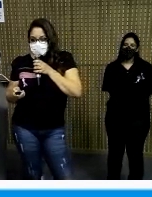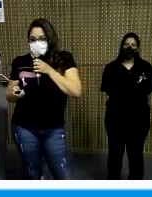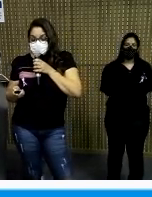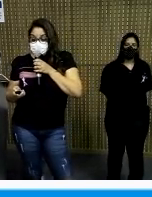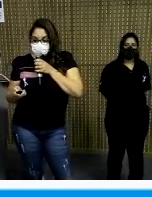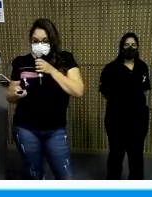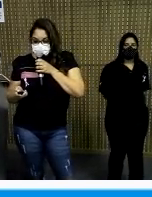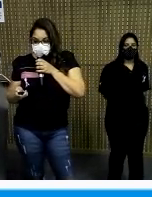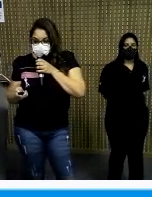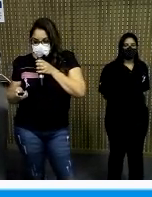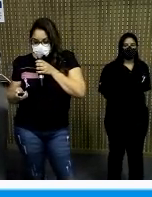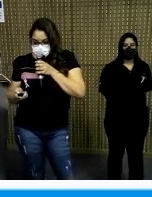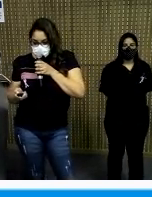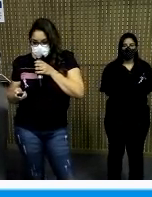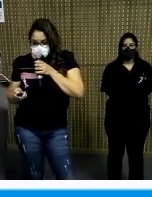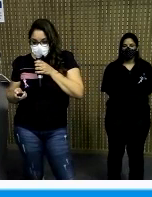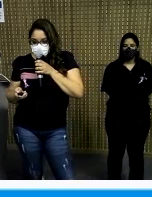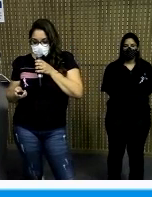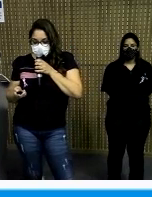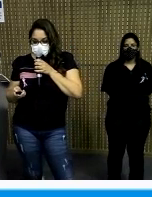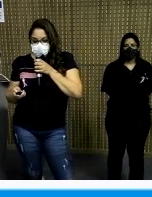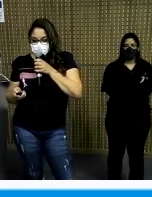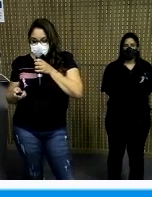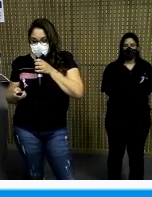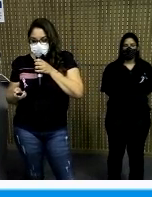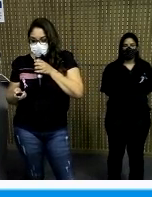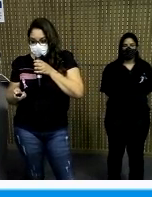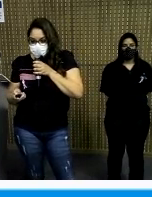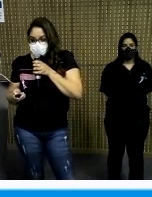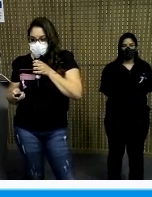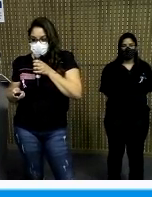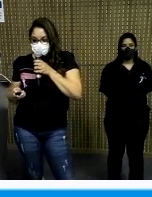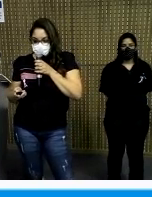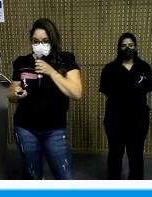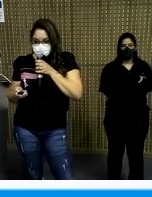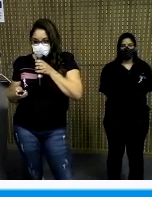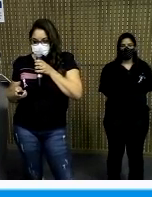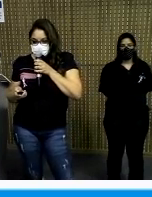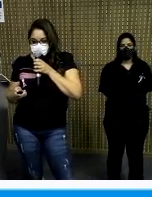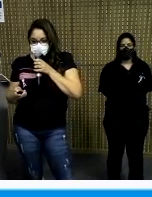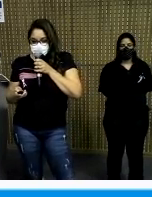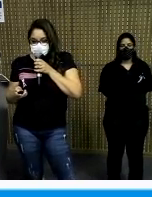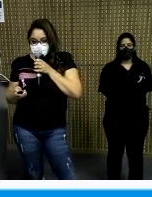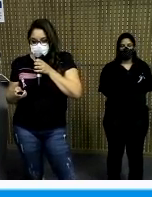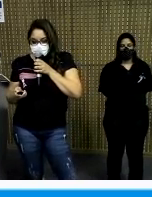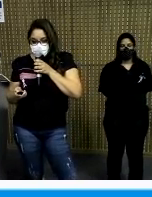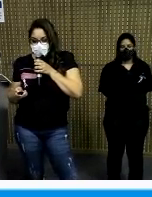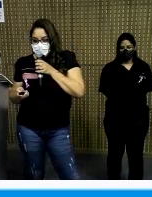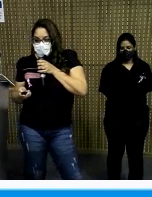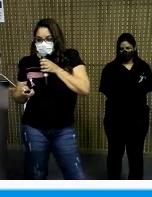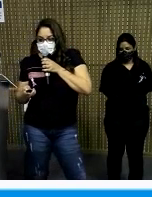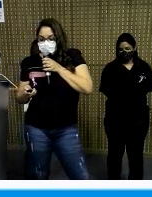maiores. Nós não temos assistente social na nossa equipe, tá? Então, por isso que está zerado ali. Os outros atendimentos é o que está sendo visualizado